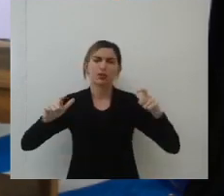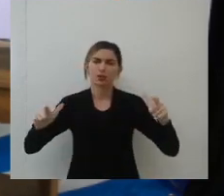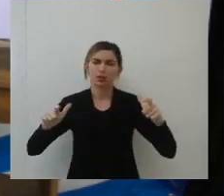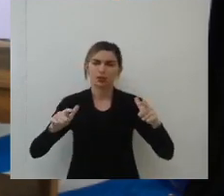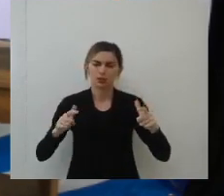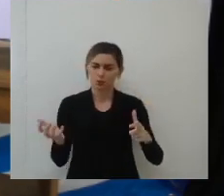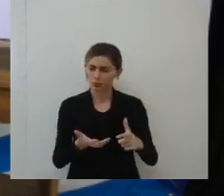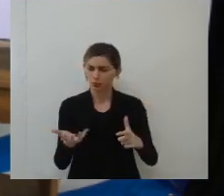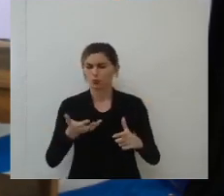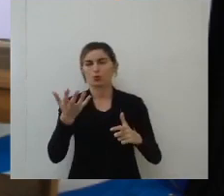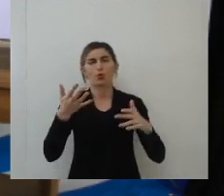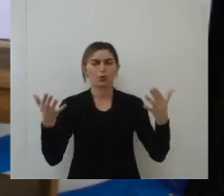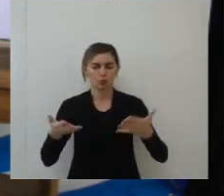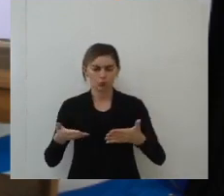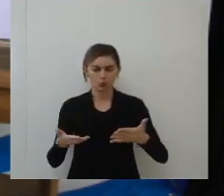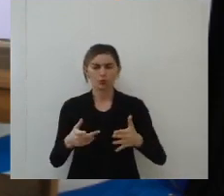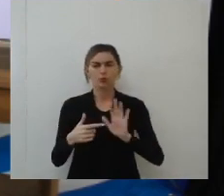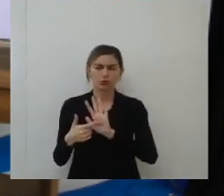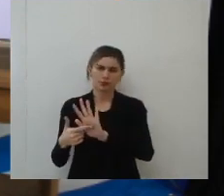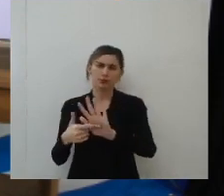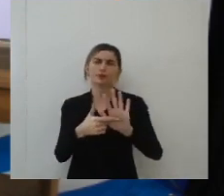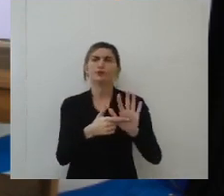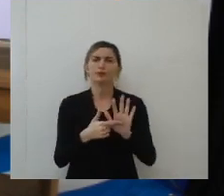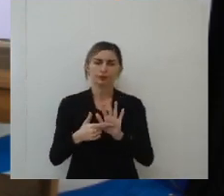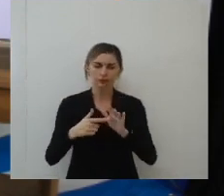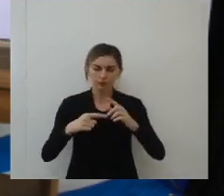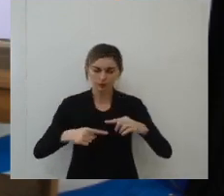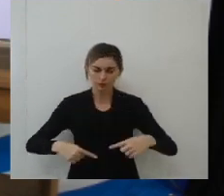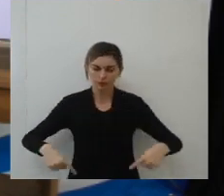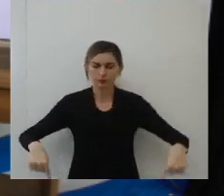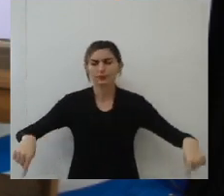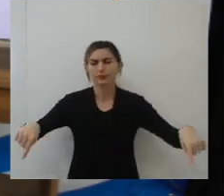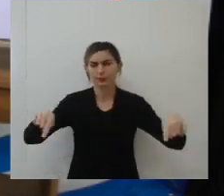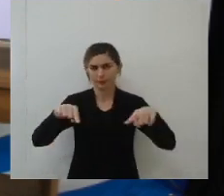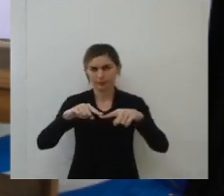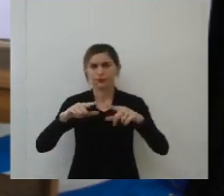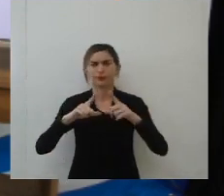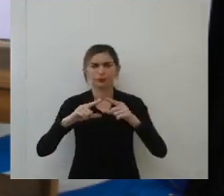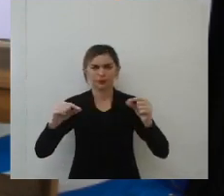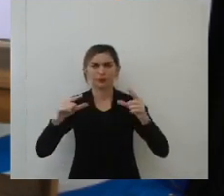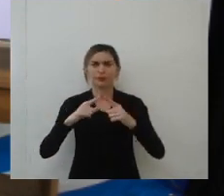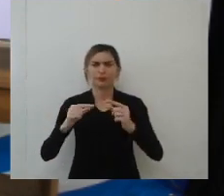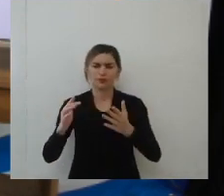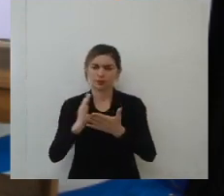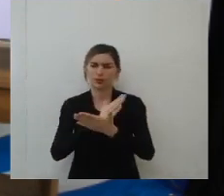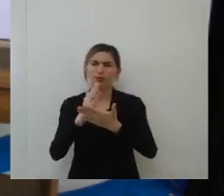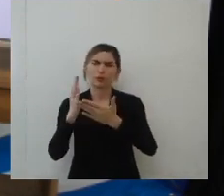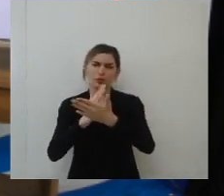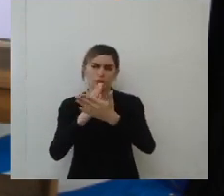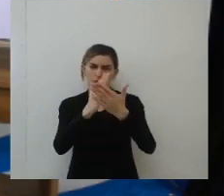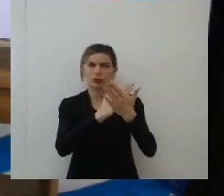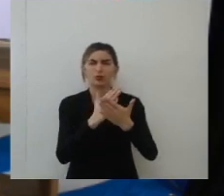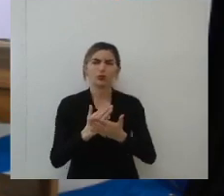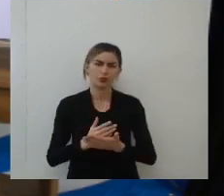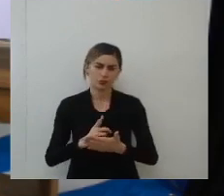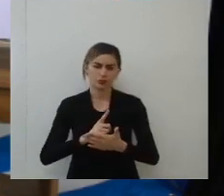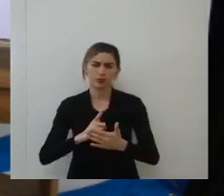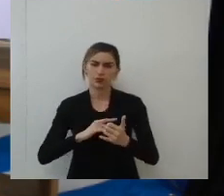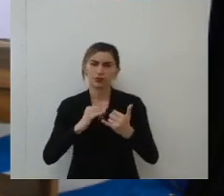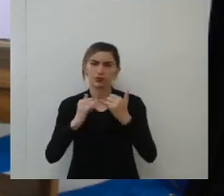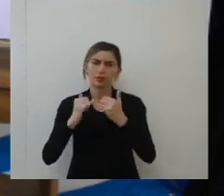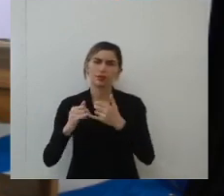forma acelerada. Então hoje ela apresenta ao redor, né, da cidade de Brasília alguns bolsões que têm os